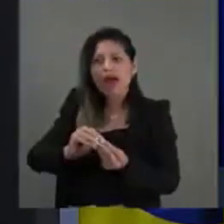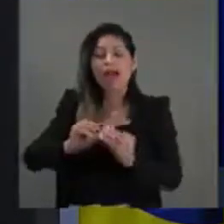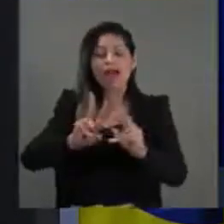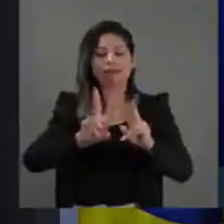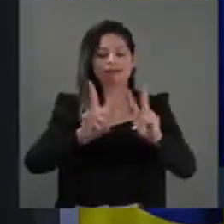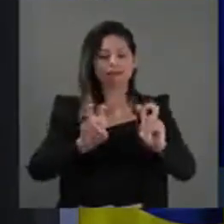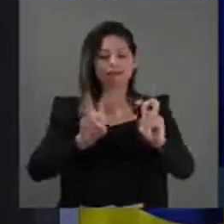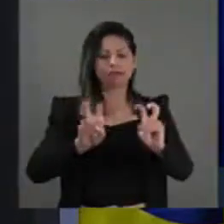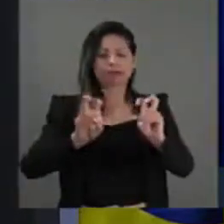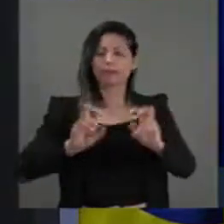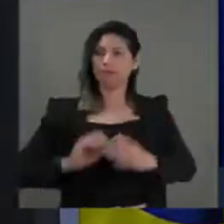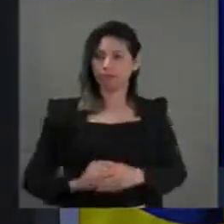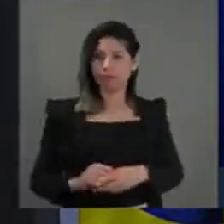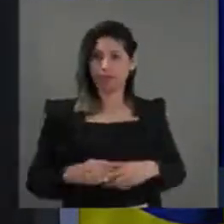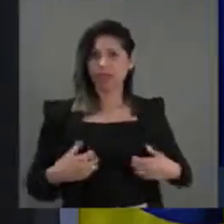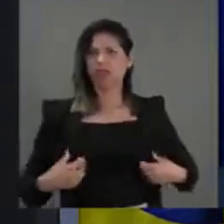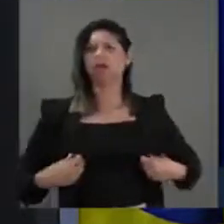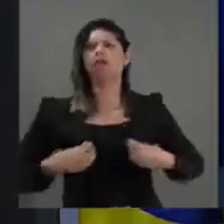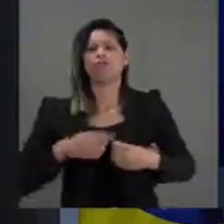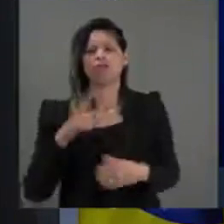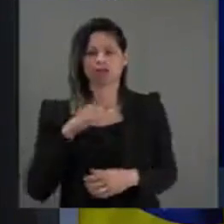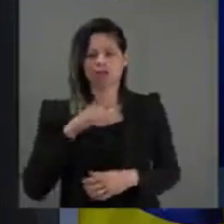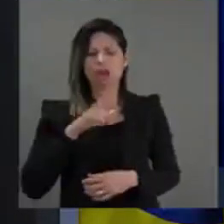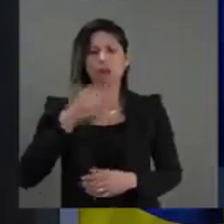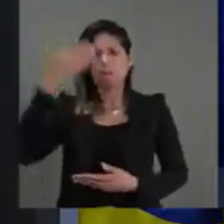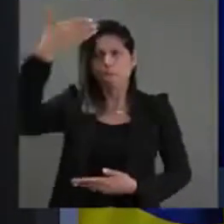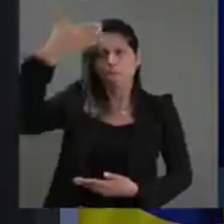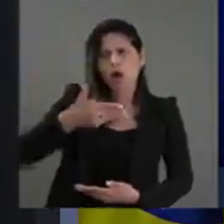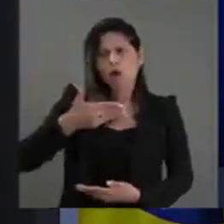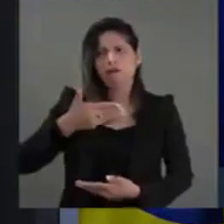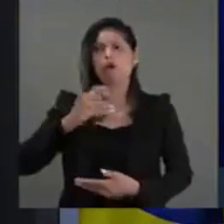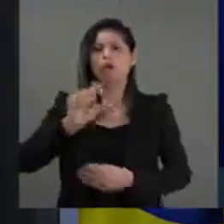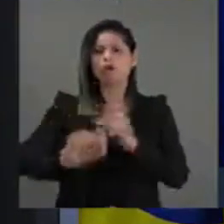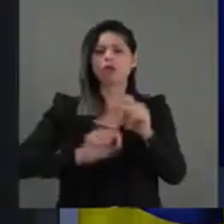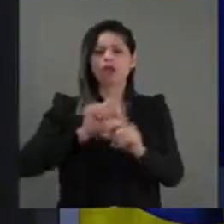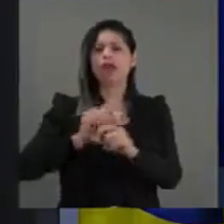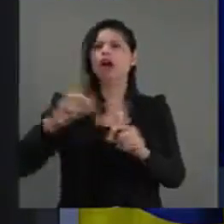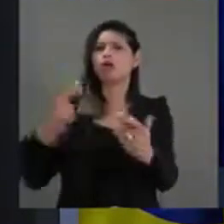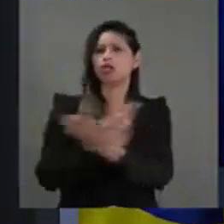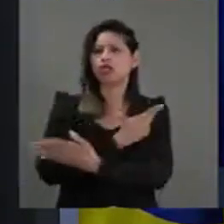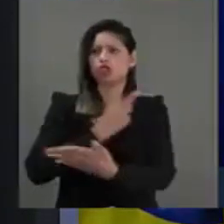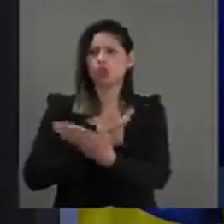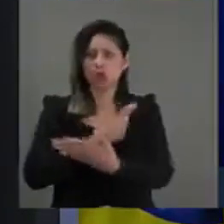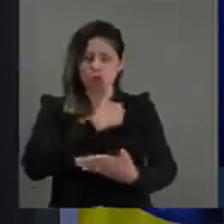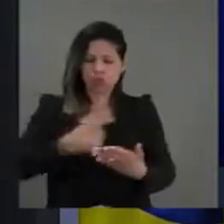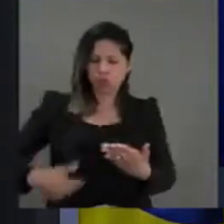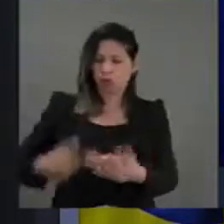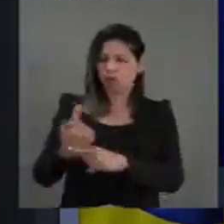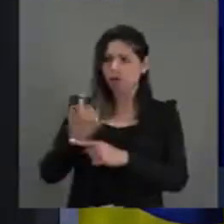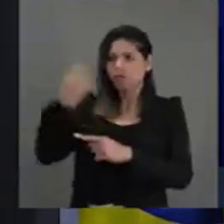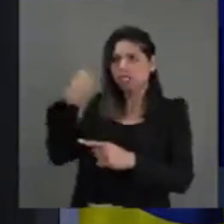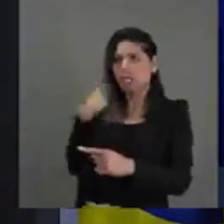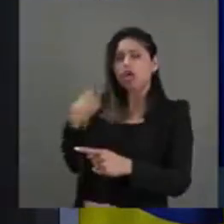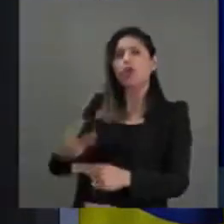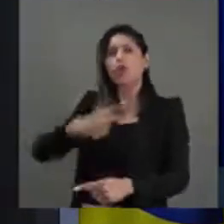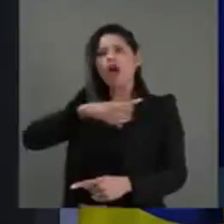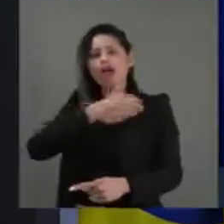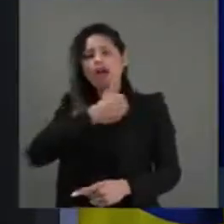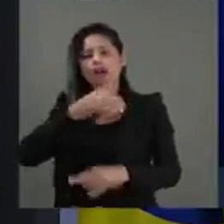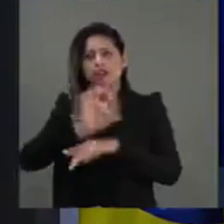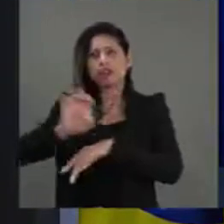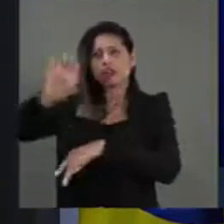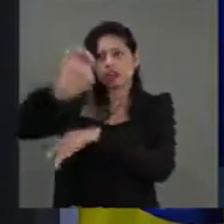aspas, há provas robustas de condutas realizadas no âmbito do governo estadual com manifesto desvio